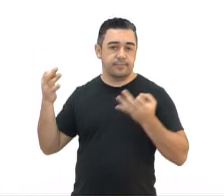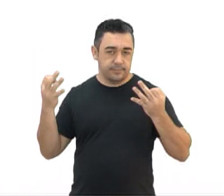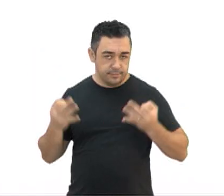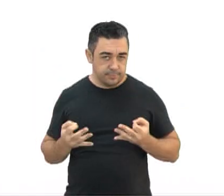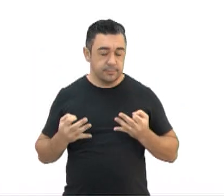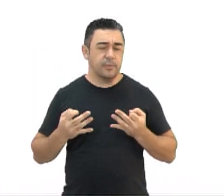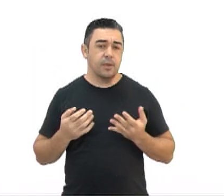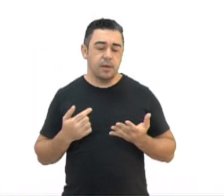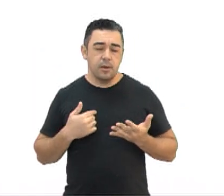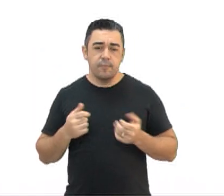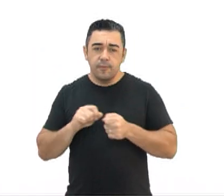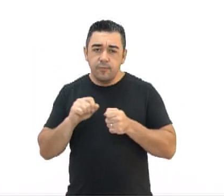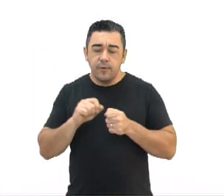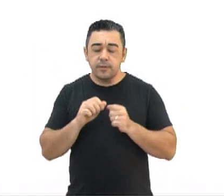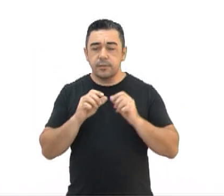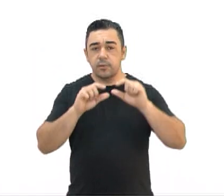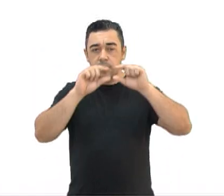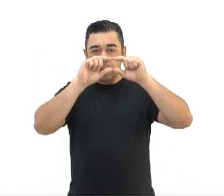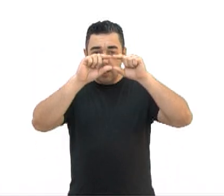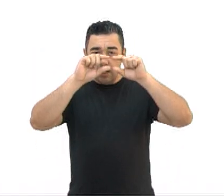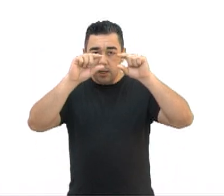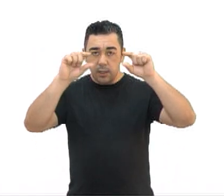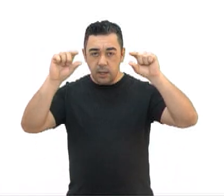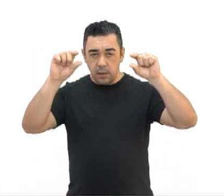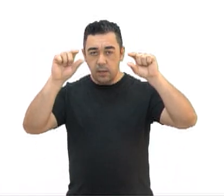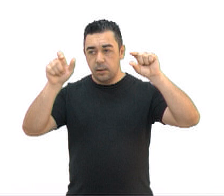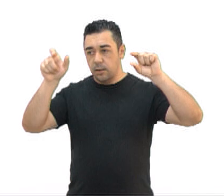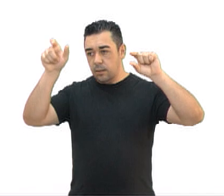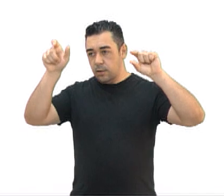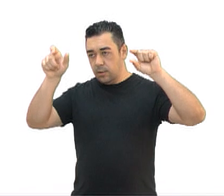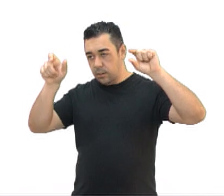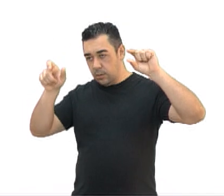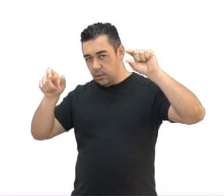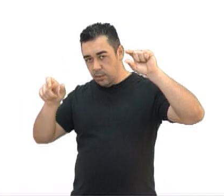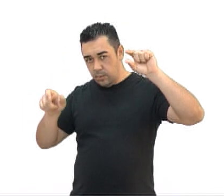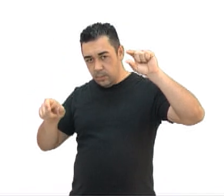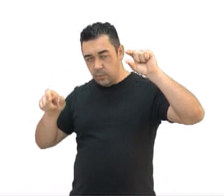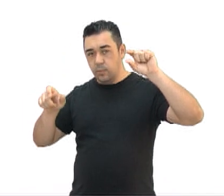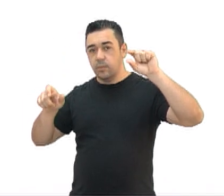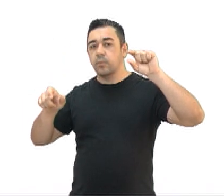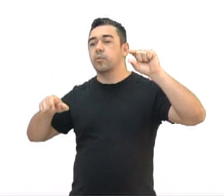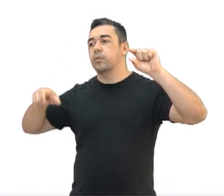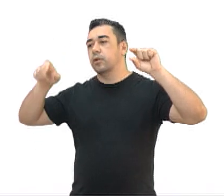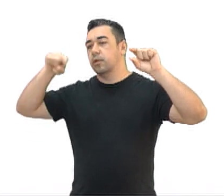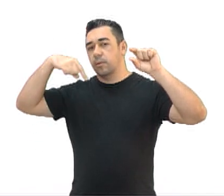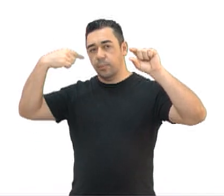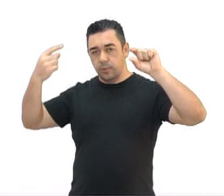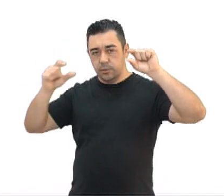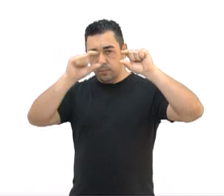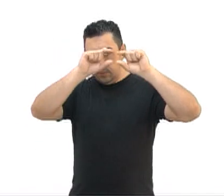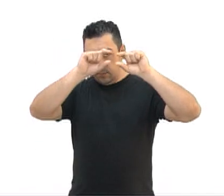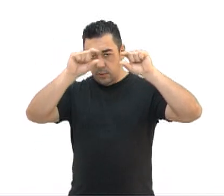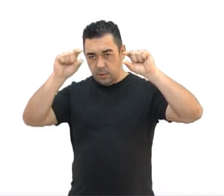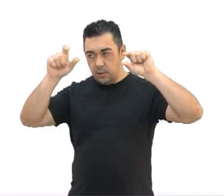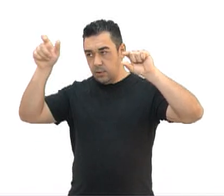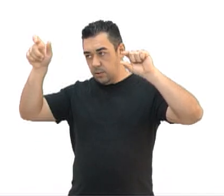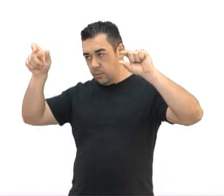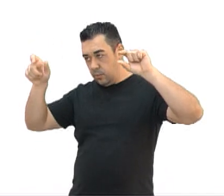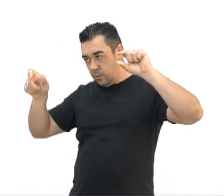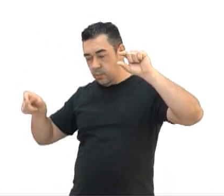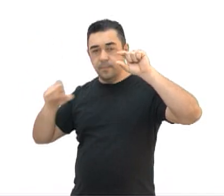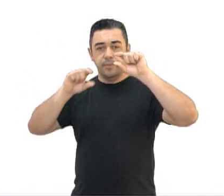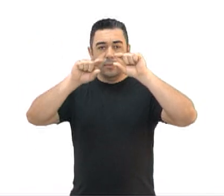0. Então, eu vou fazer isso que eu fiz nessa primeira multiplicação da primeira linha com a primeira coluna, com todas. Então,